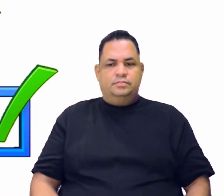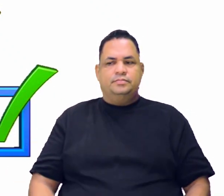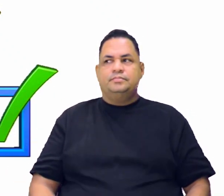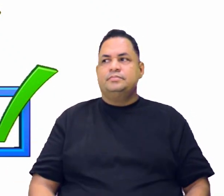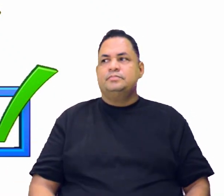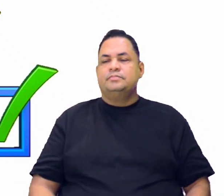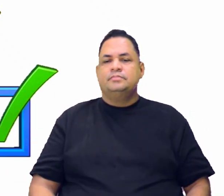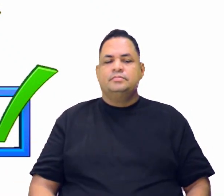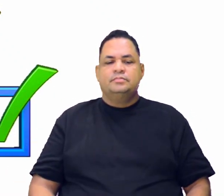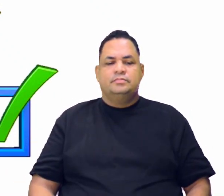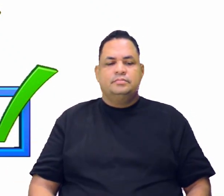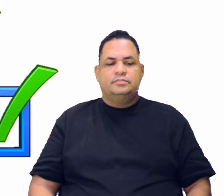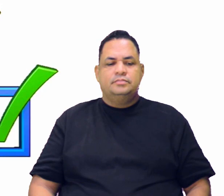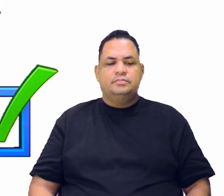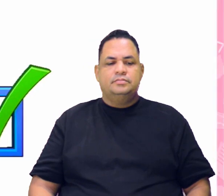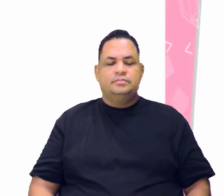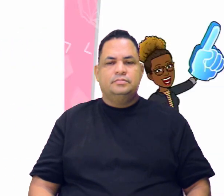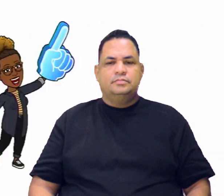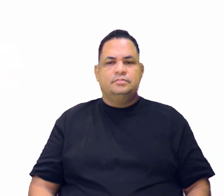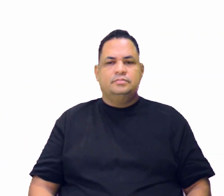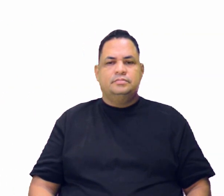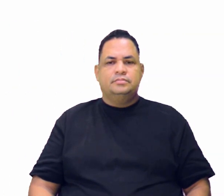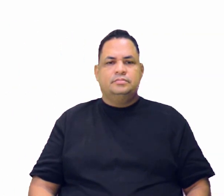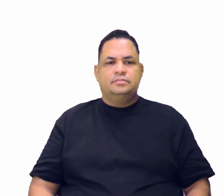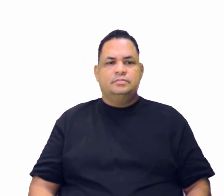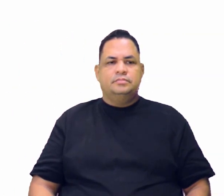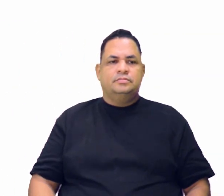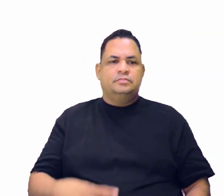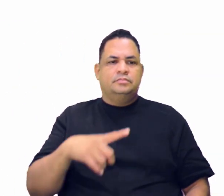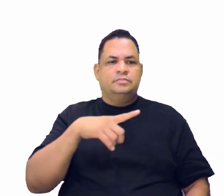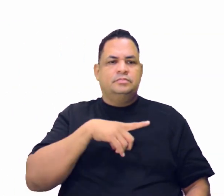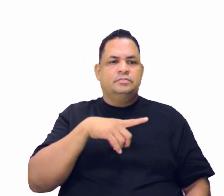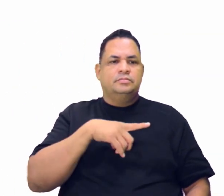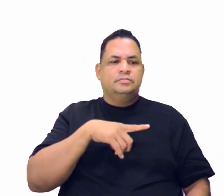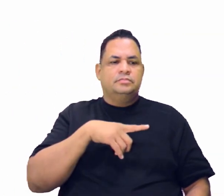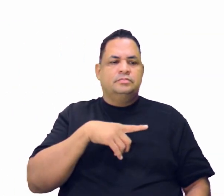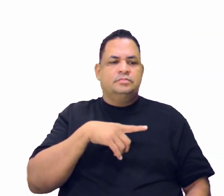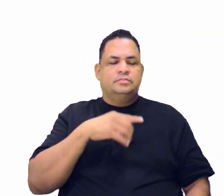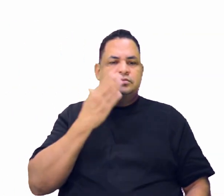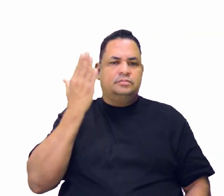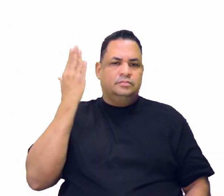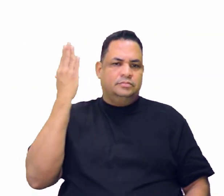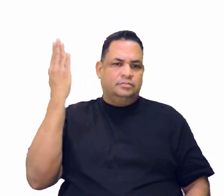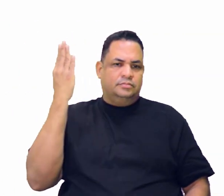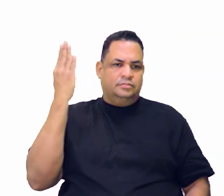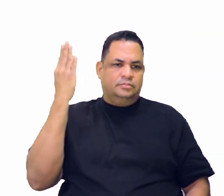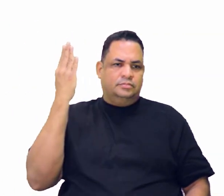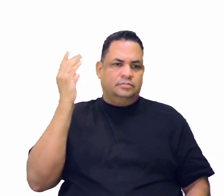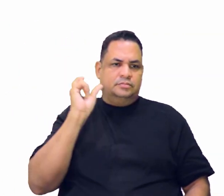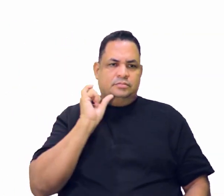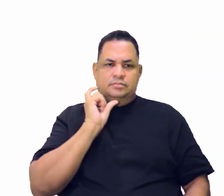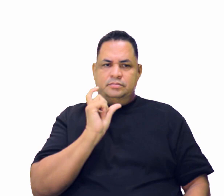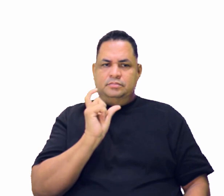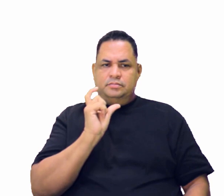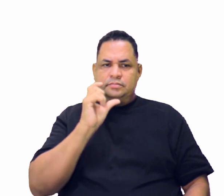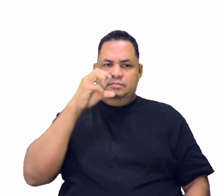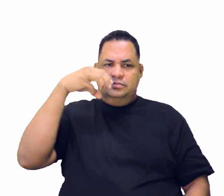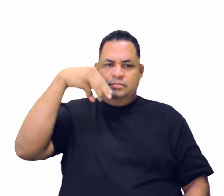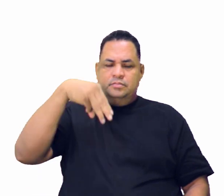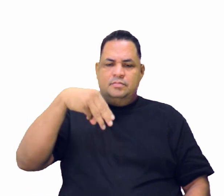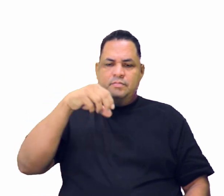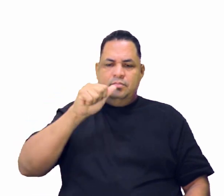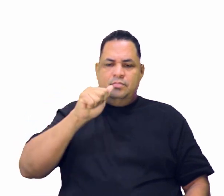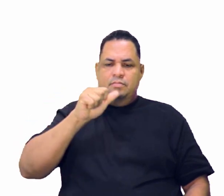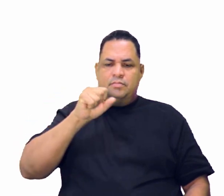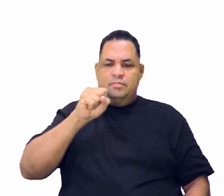Ok? Então, vamos dar continuidade. Temos aqui o seguinte, ó. A palavra